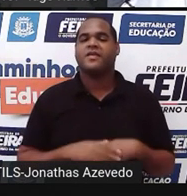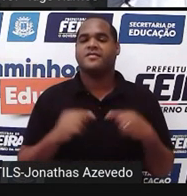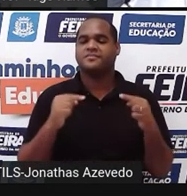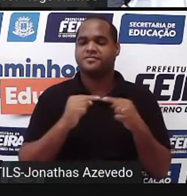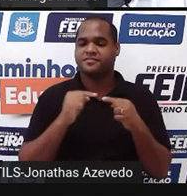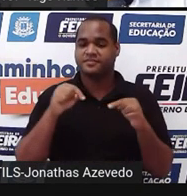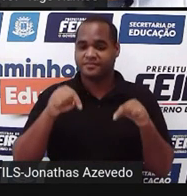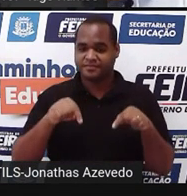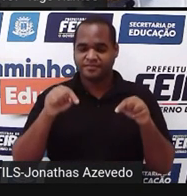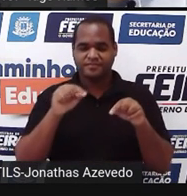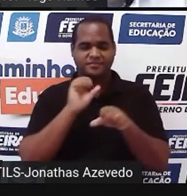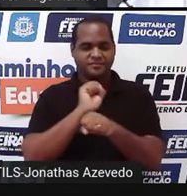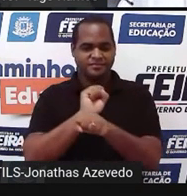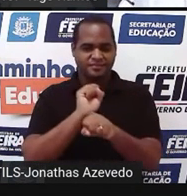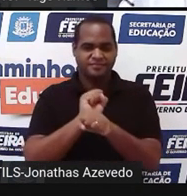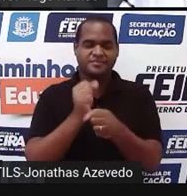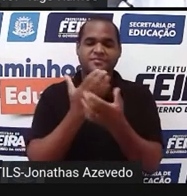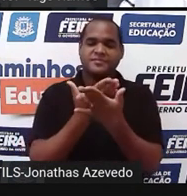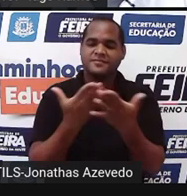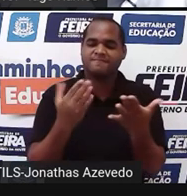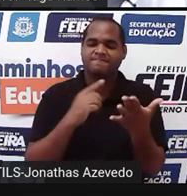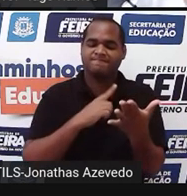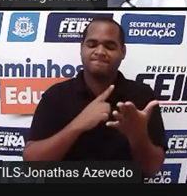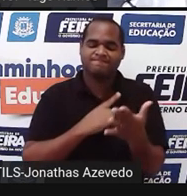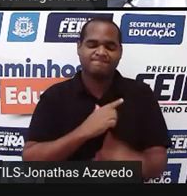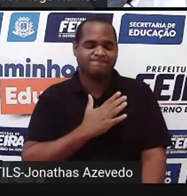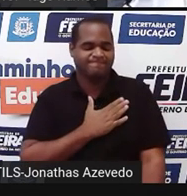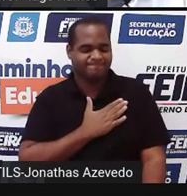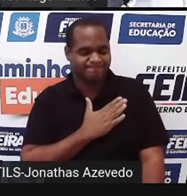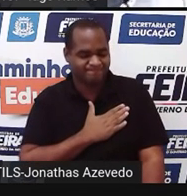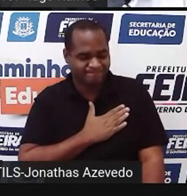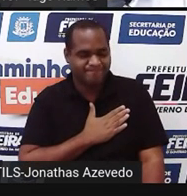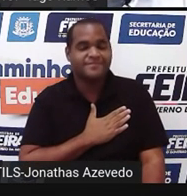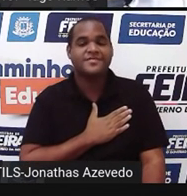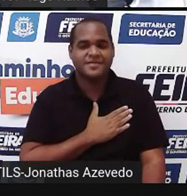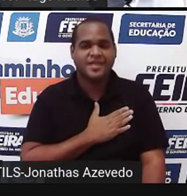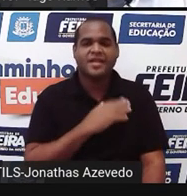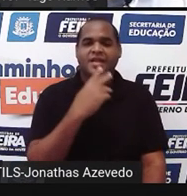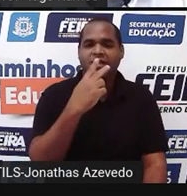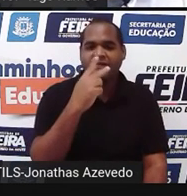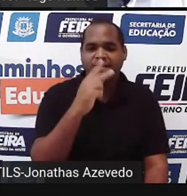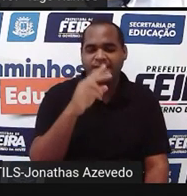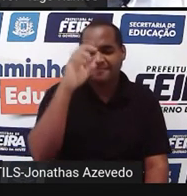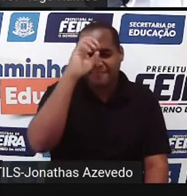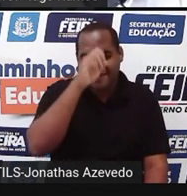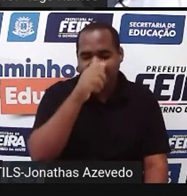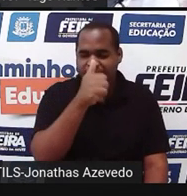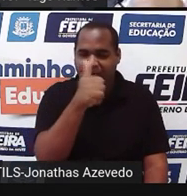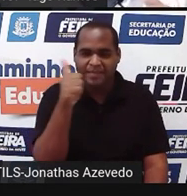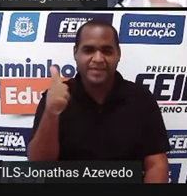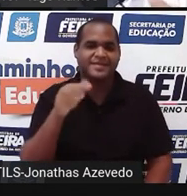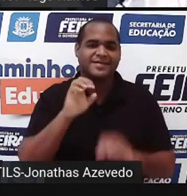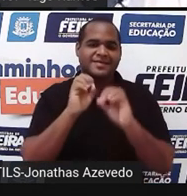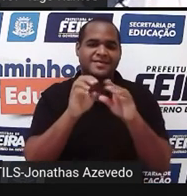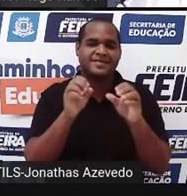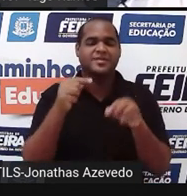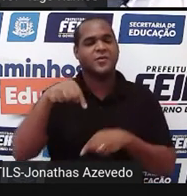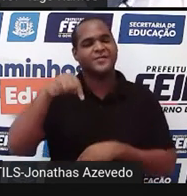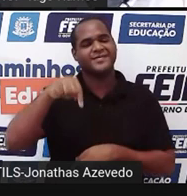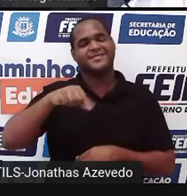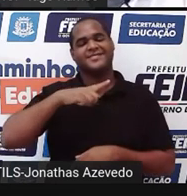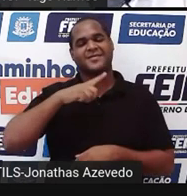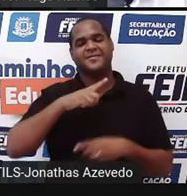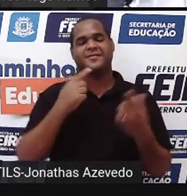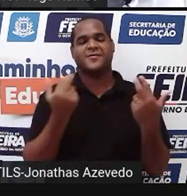eu espero do fundo do coração que você tenha curtido a nossa aula a gente aqui